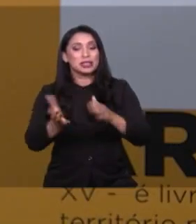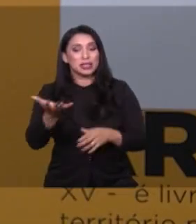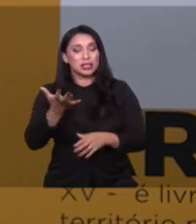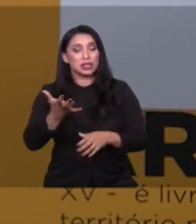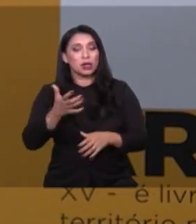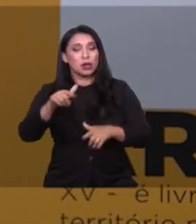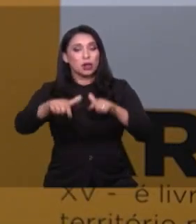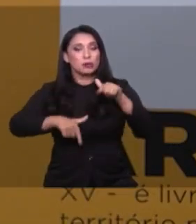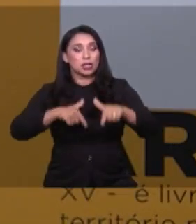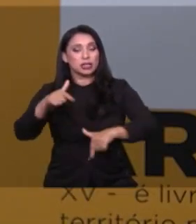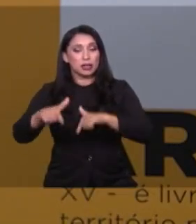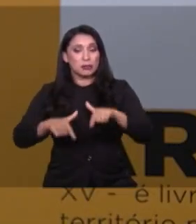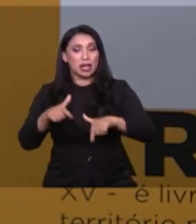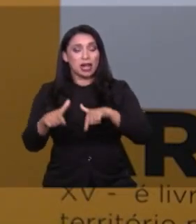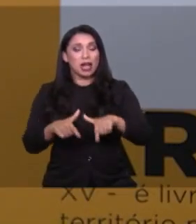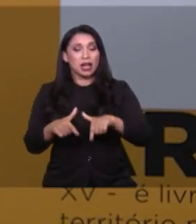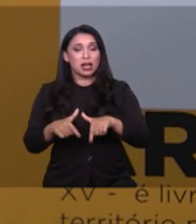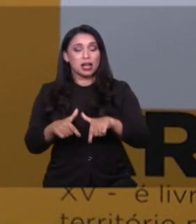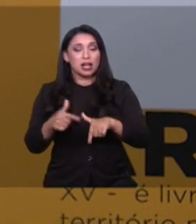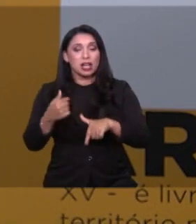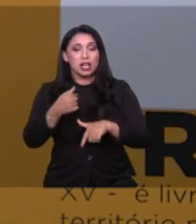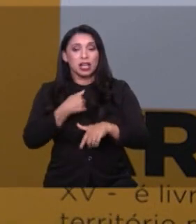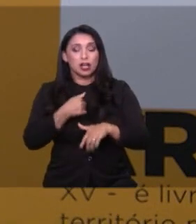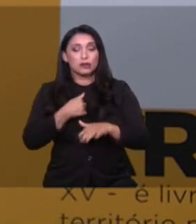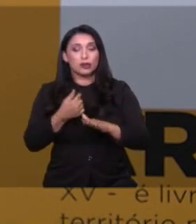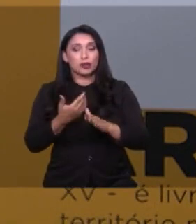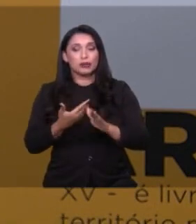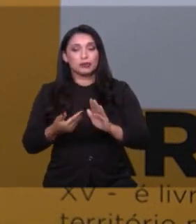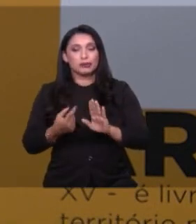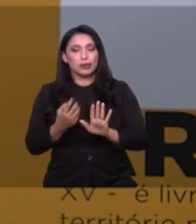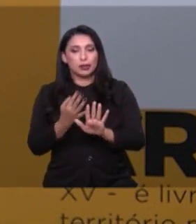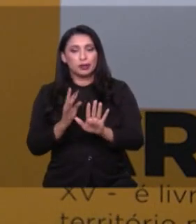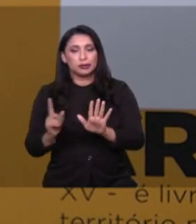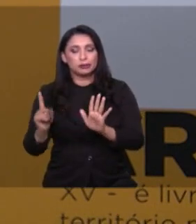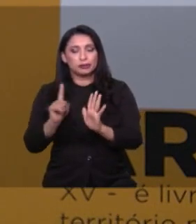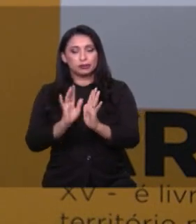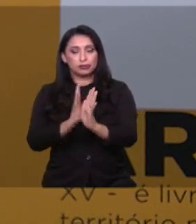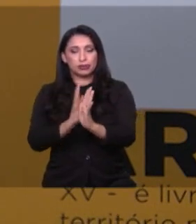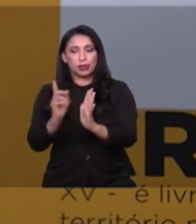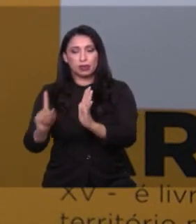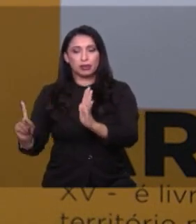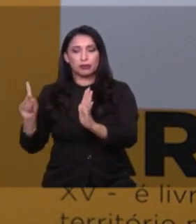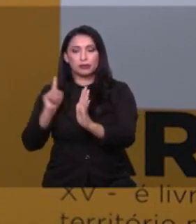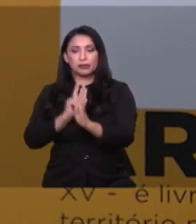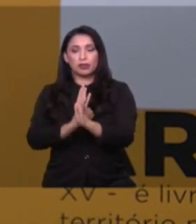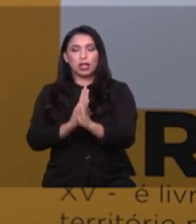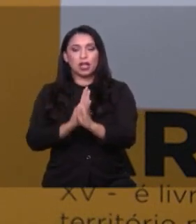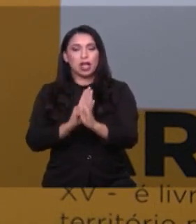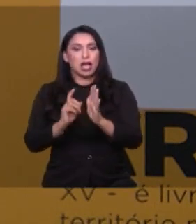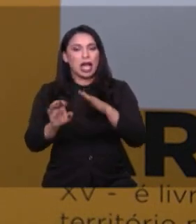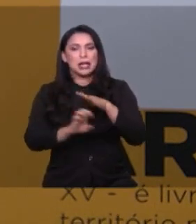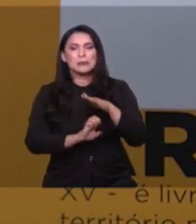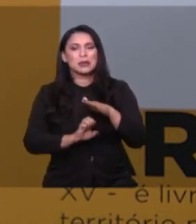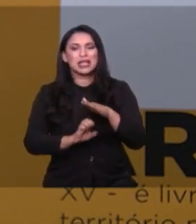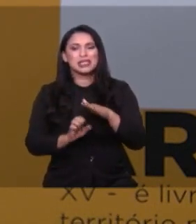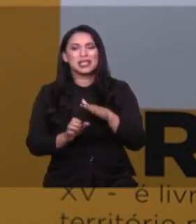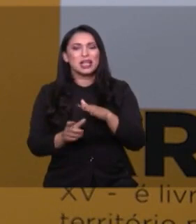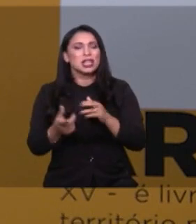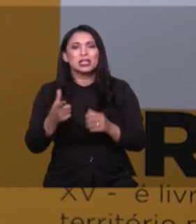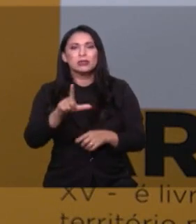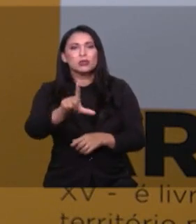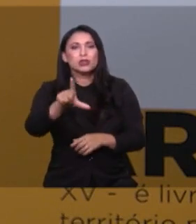trabalhar. E eu não fui, e eu fui ficando lá, nenhuma empresa falar, essa mulher, o que ela